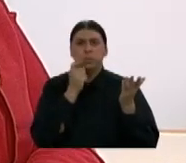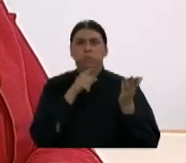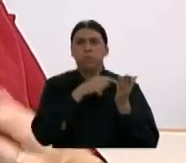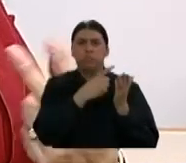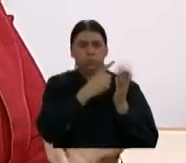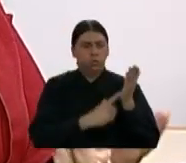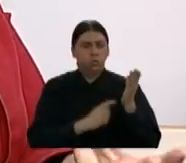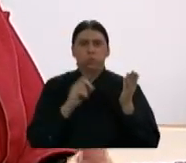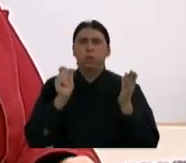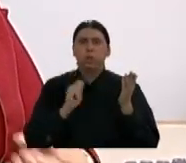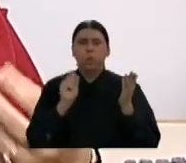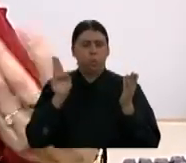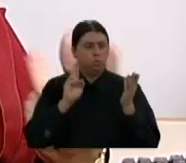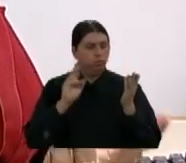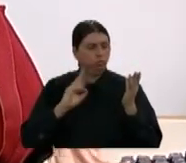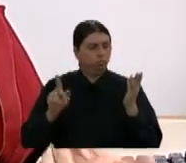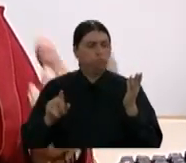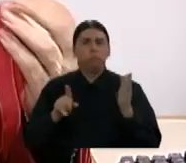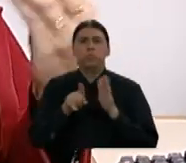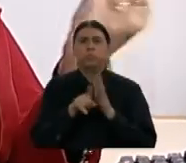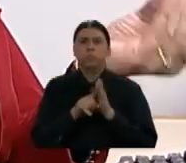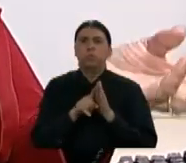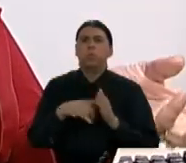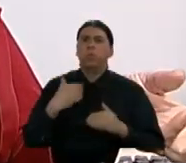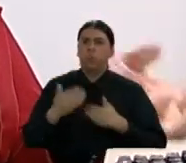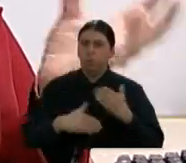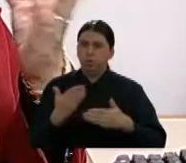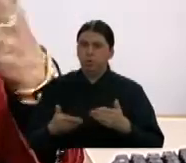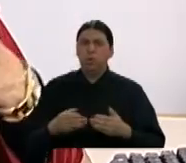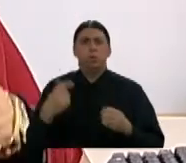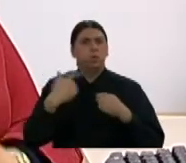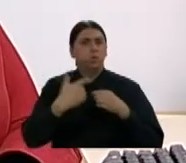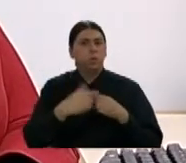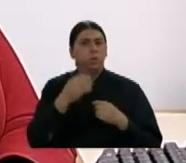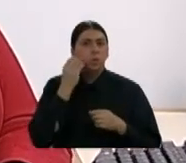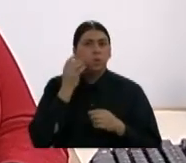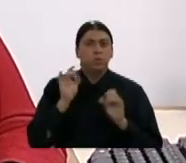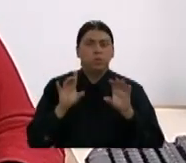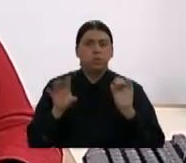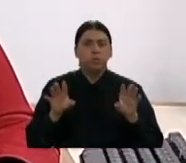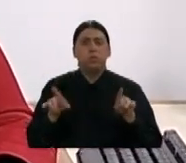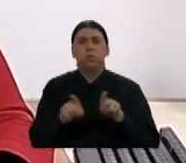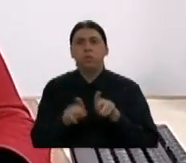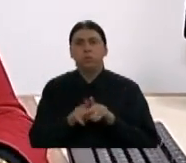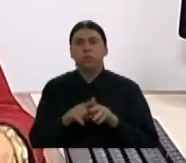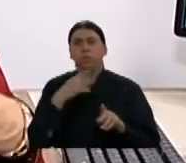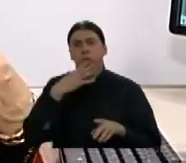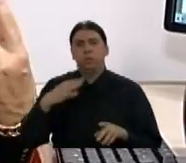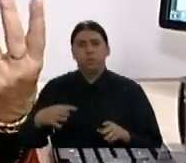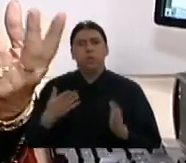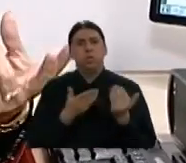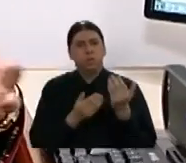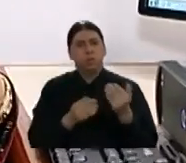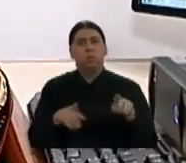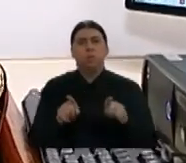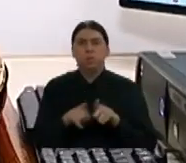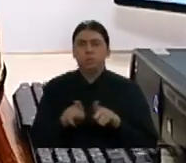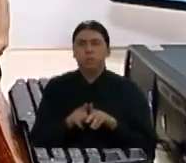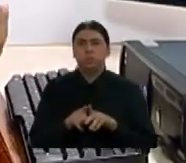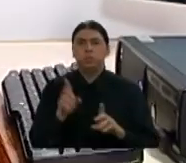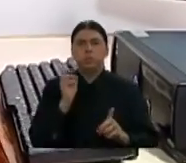comarca de proposição e preparação tanto do pretendente quanto da criança ou do adolescente dos